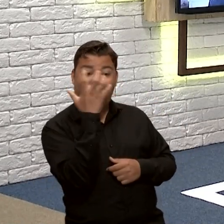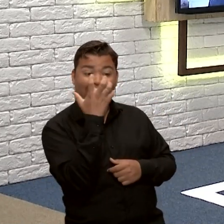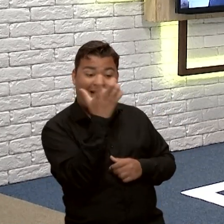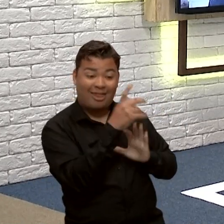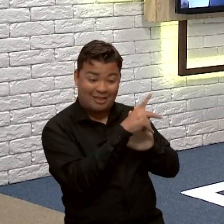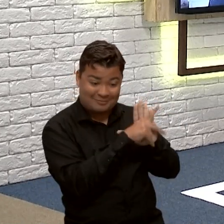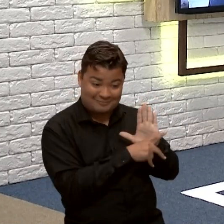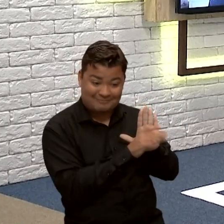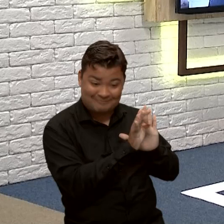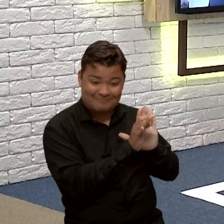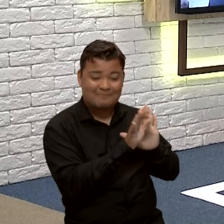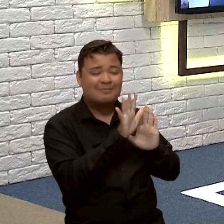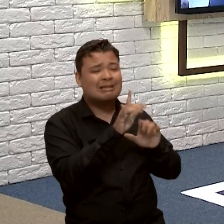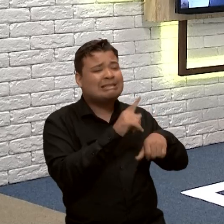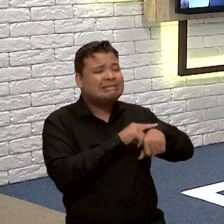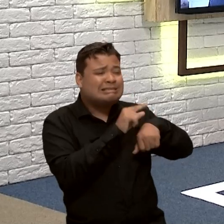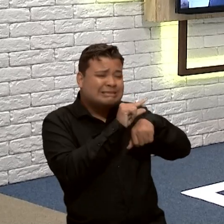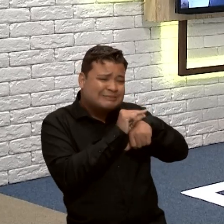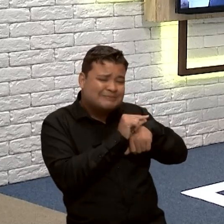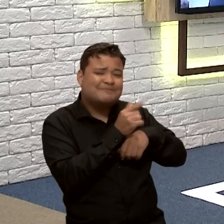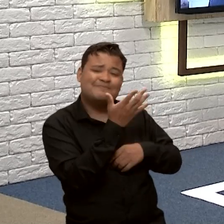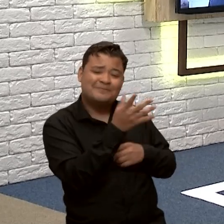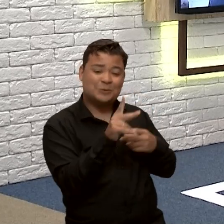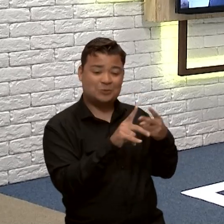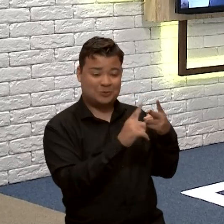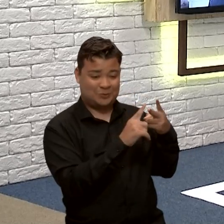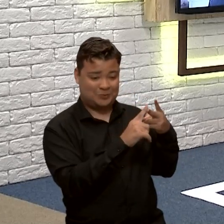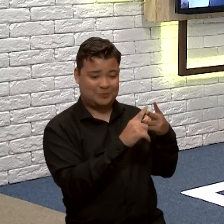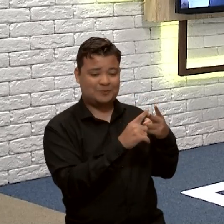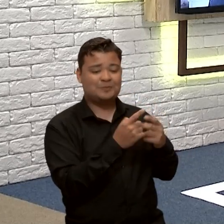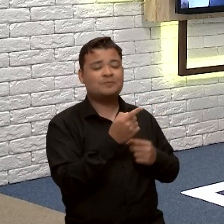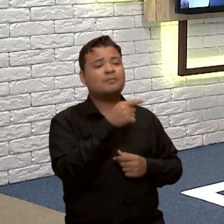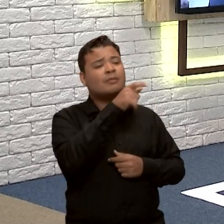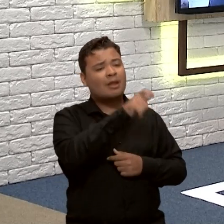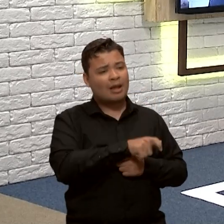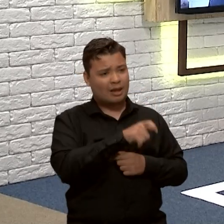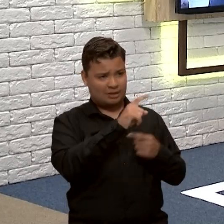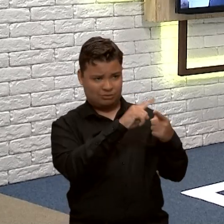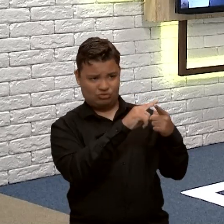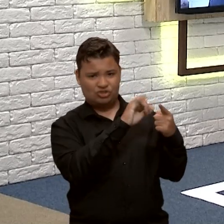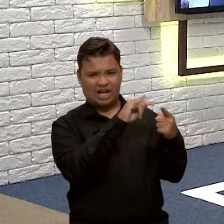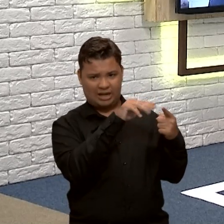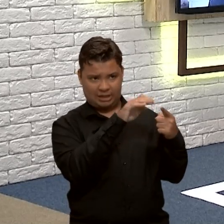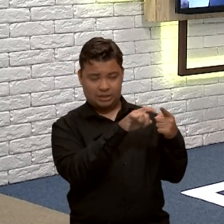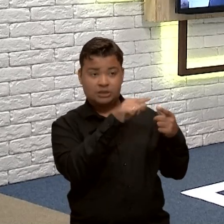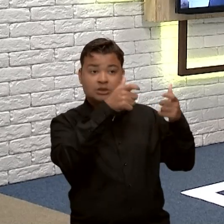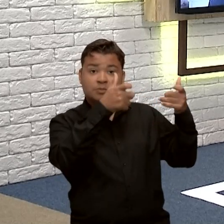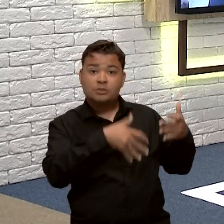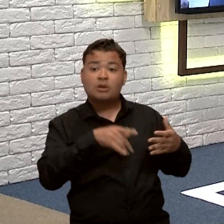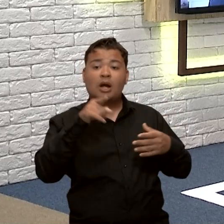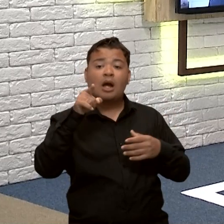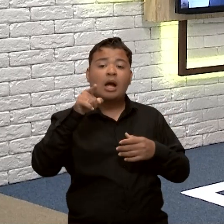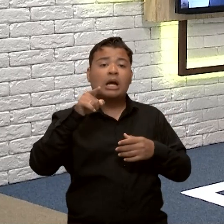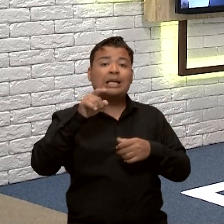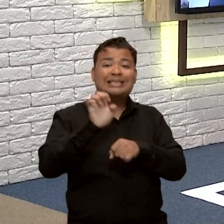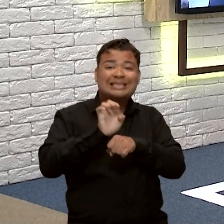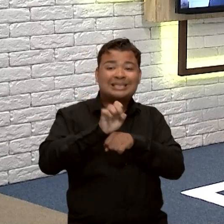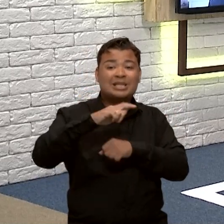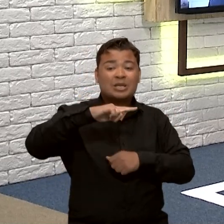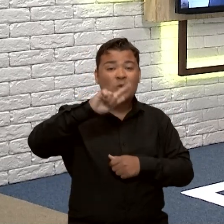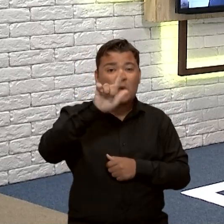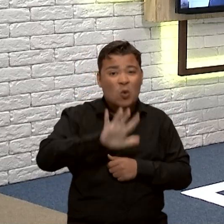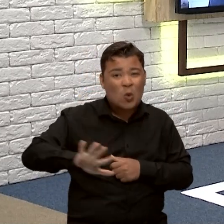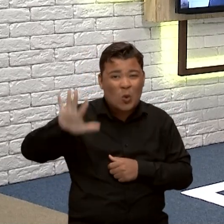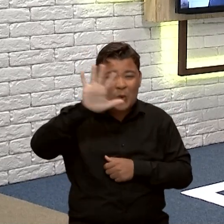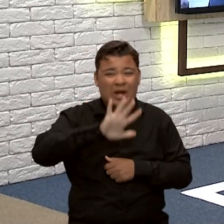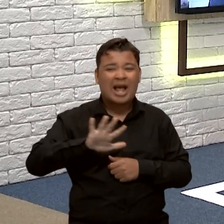projeto, mas nosso tempo é curtinho. Professor Tiago, a Jaqueline citou a questão de Goiás, é um dos estados que menos